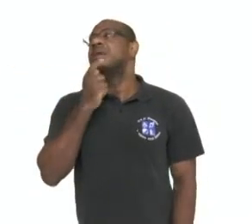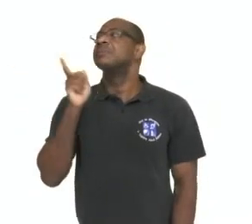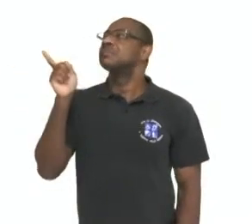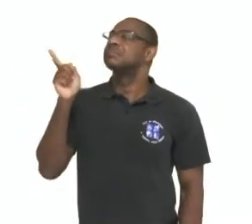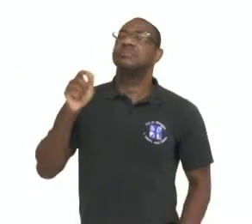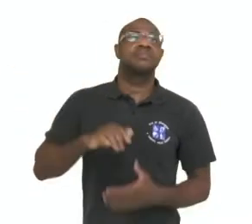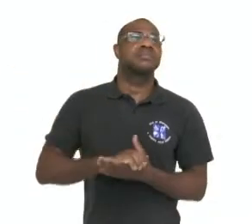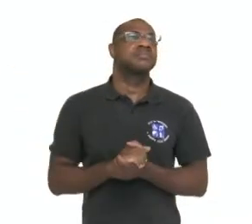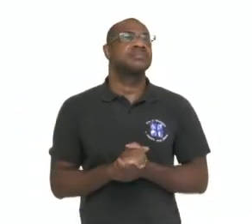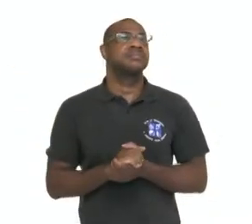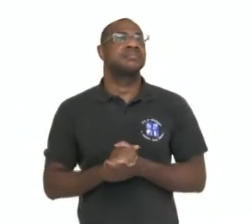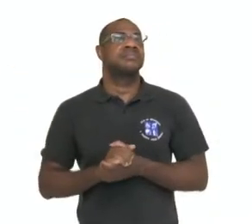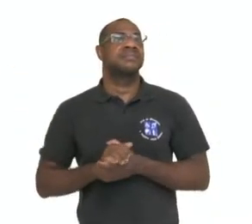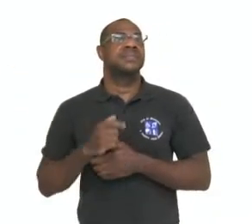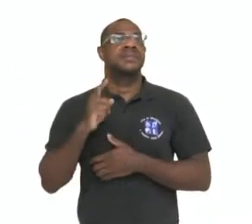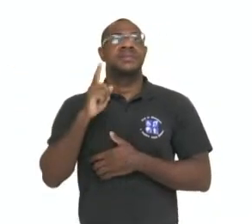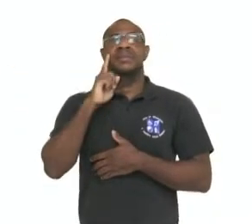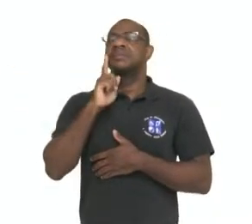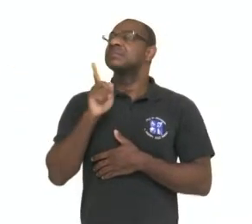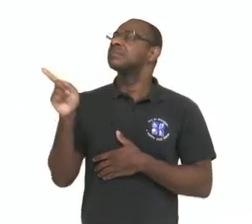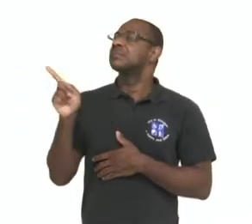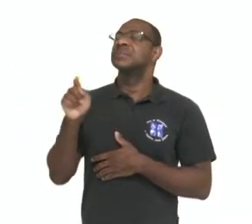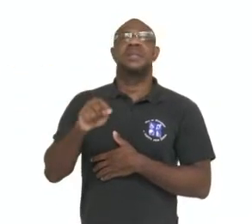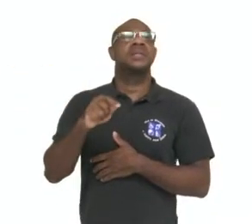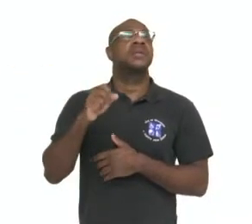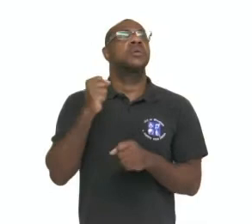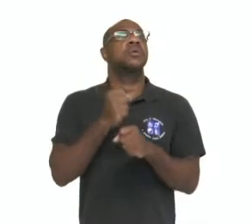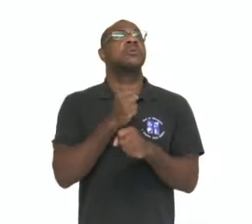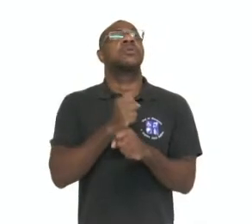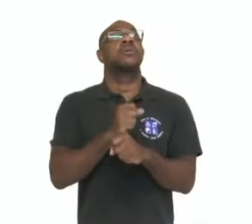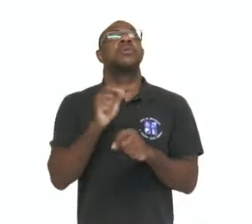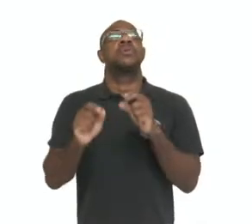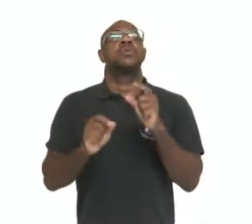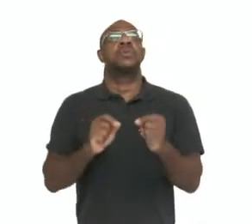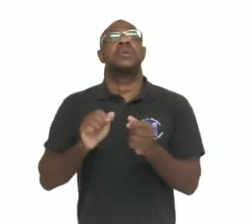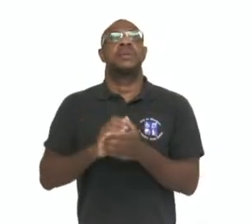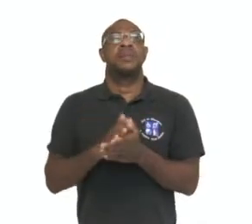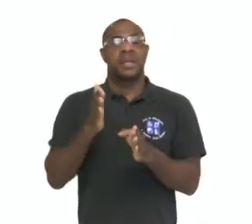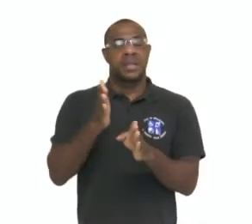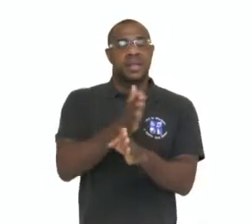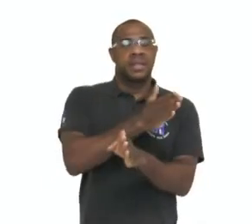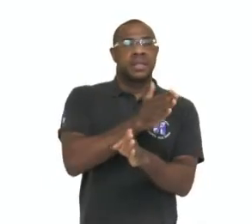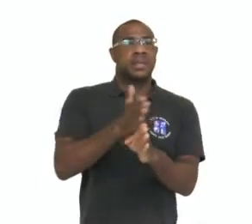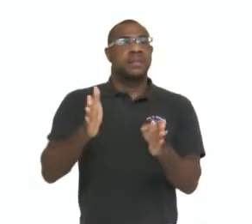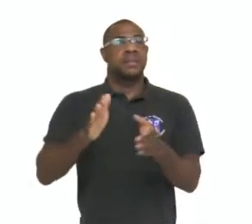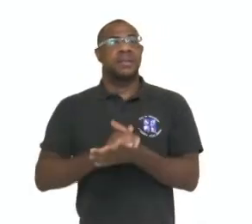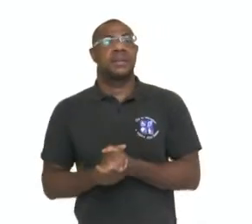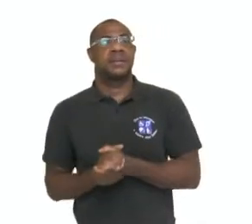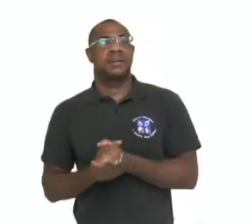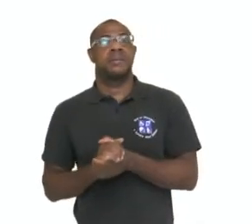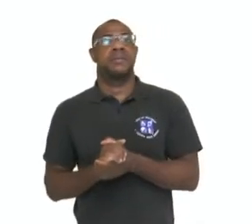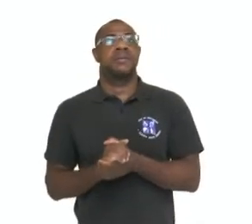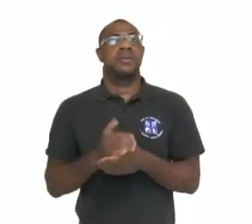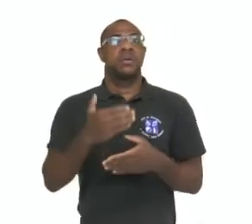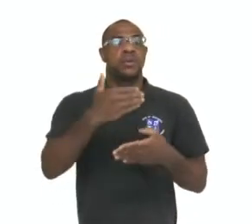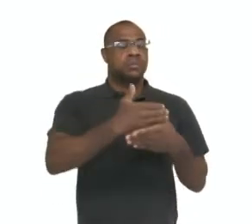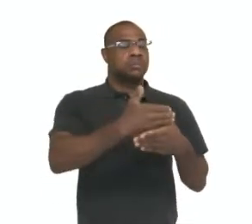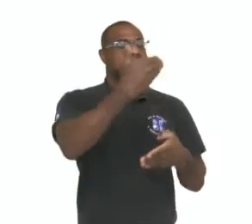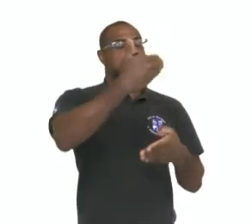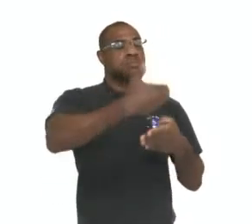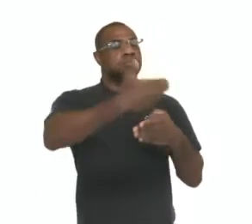conta de vencer tantos povos. O que você constrói para separar ou para se proteger? Um